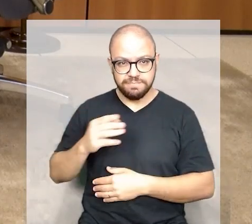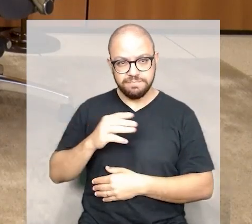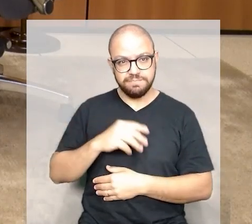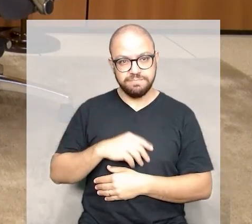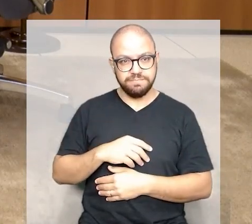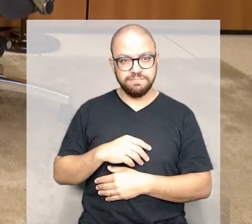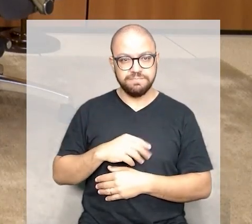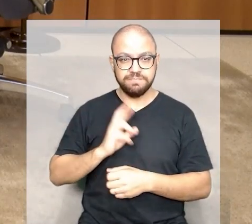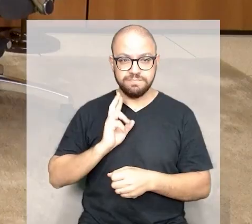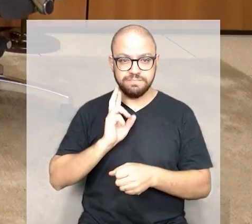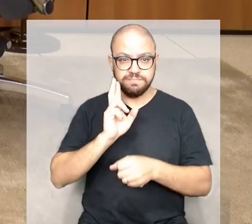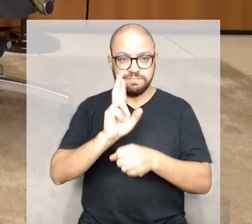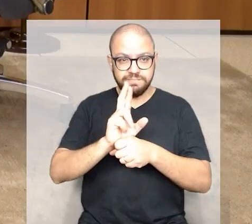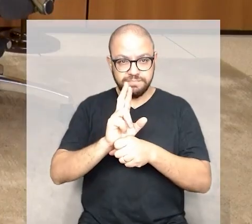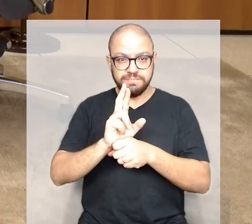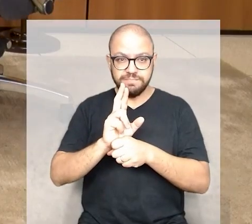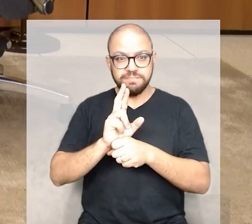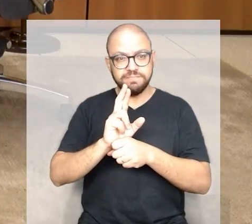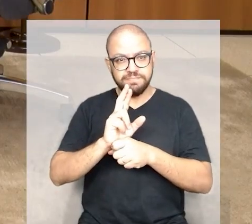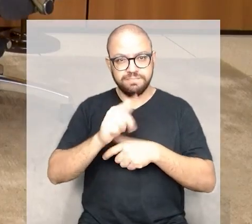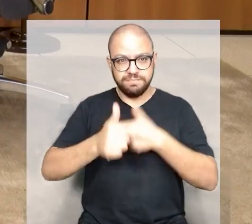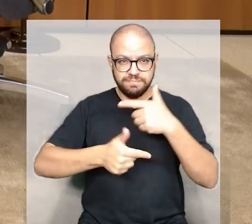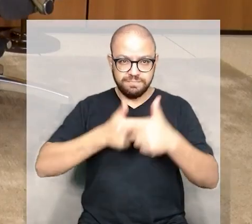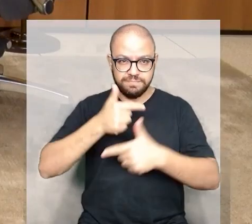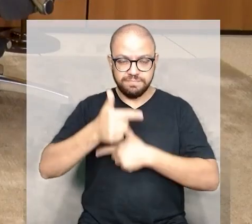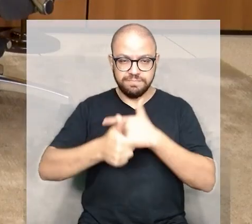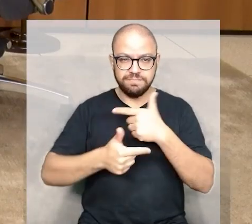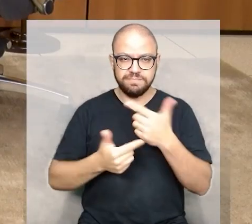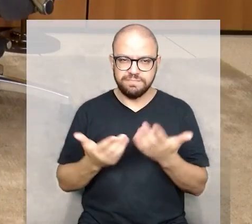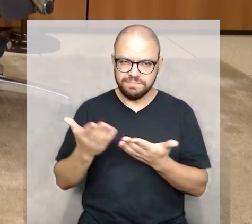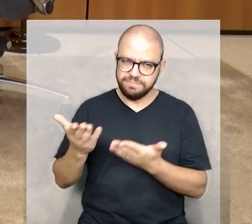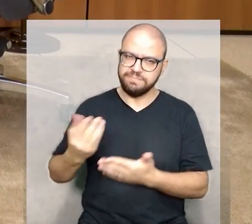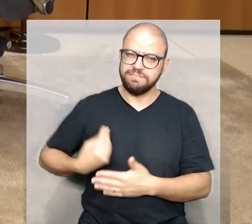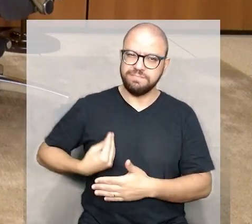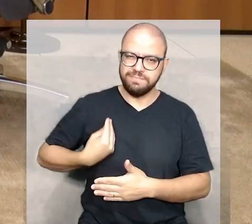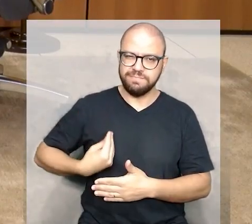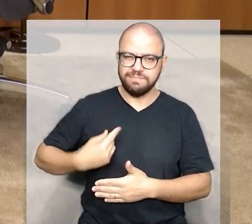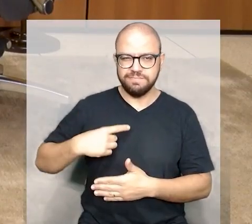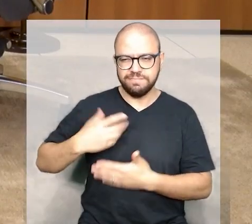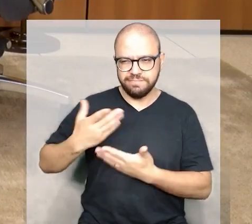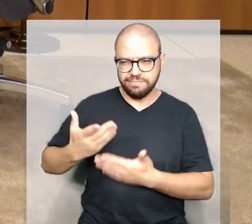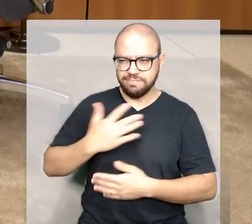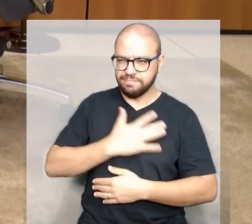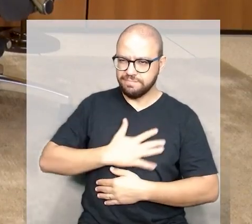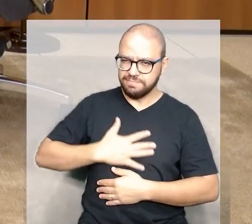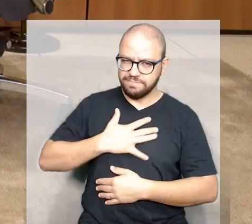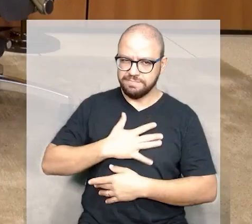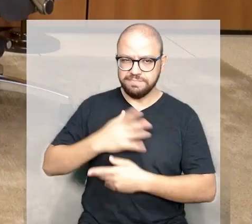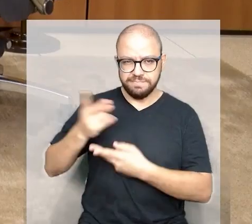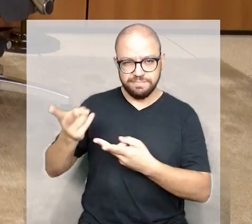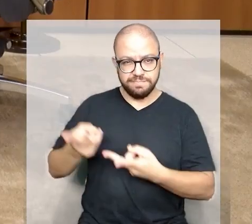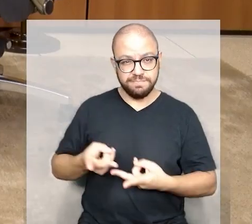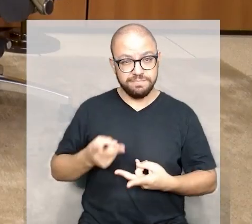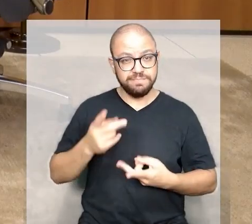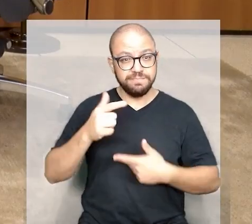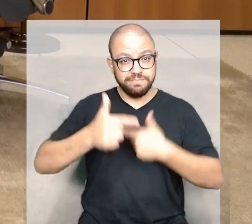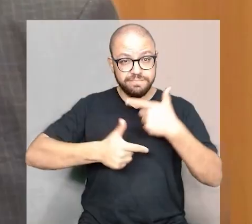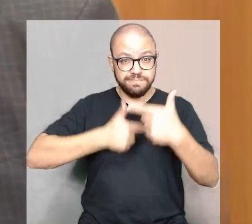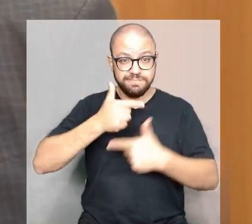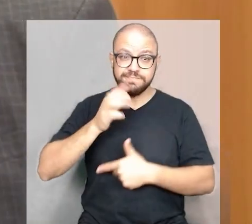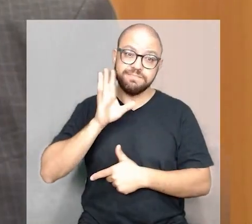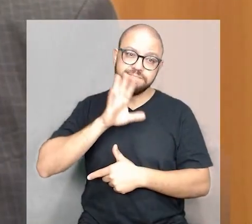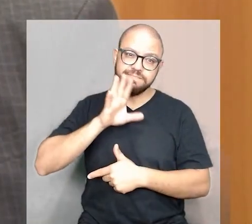do Trabalho, José de Lima Ramos Pereira, que já está aqui conosco. Procurador, é uma honra recebê-lo aqui no Trabalho